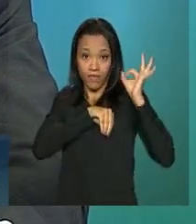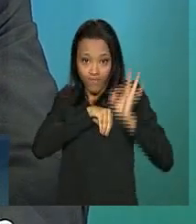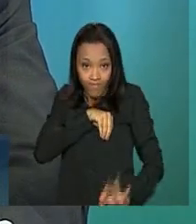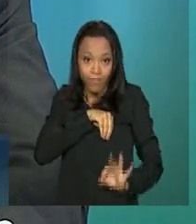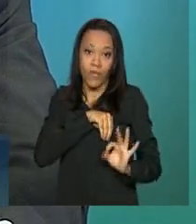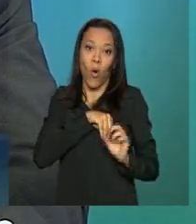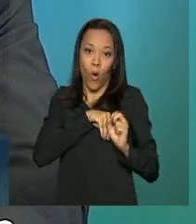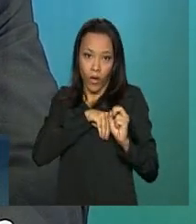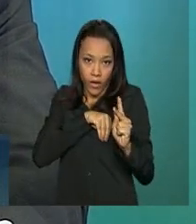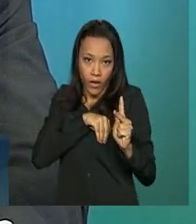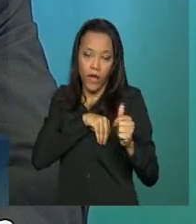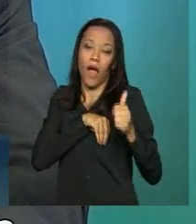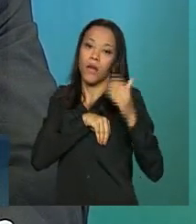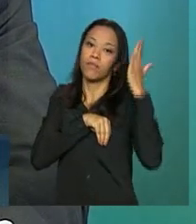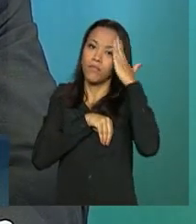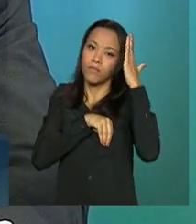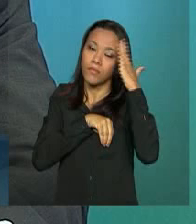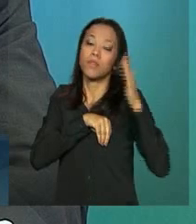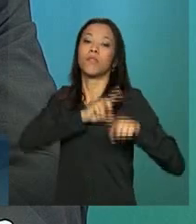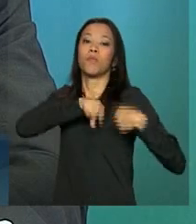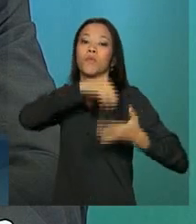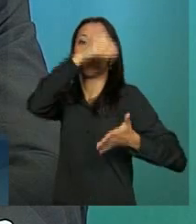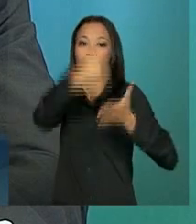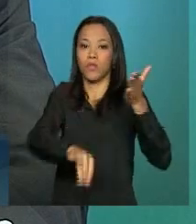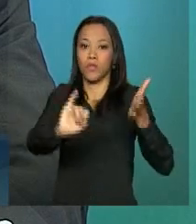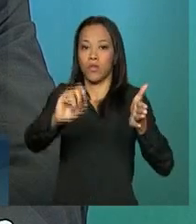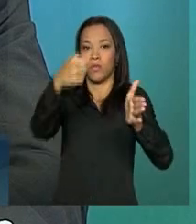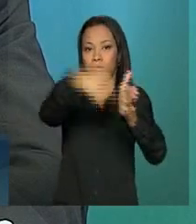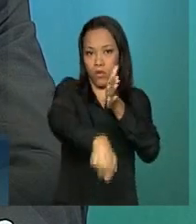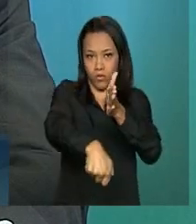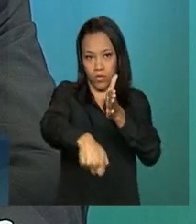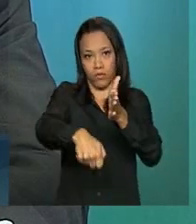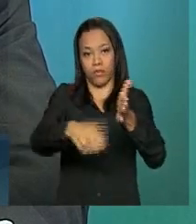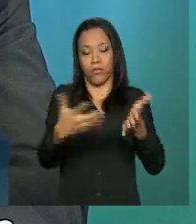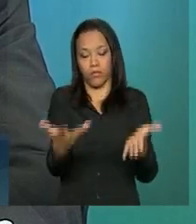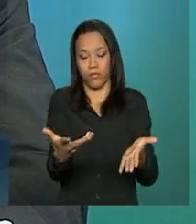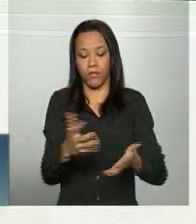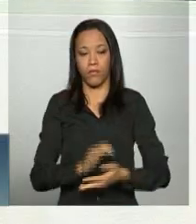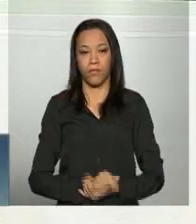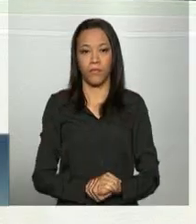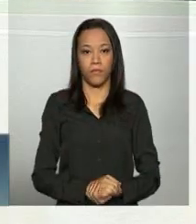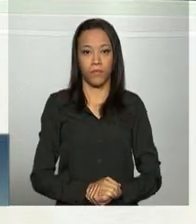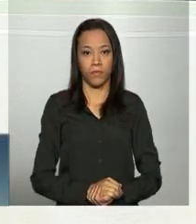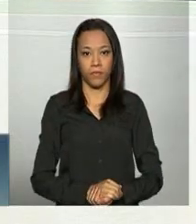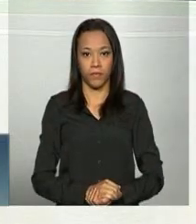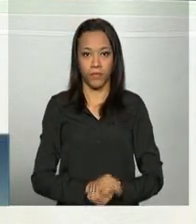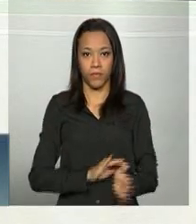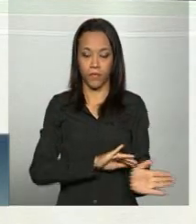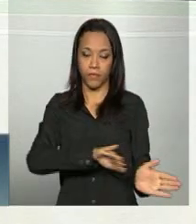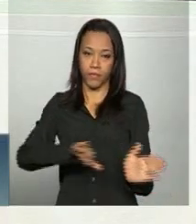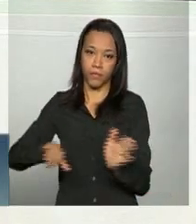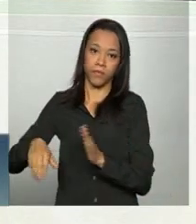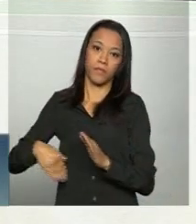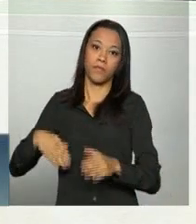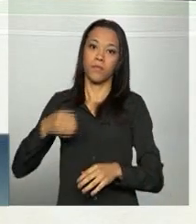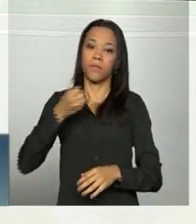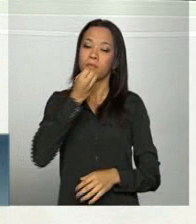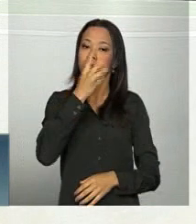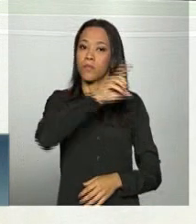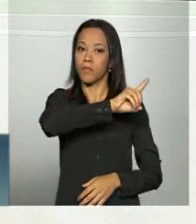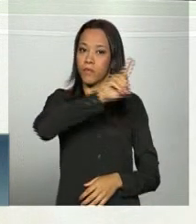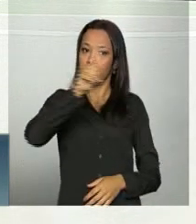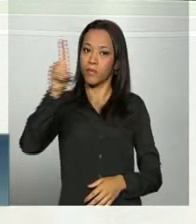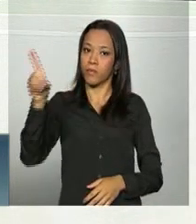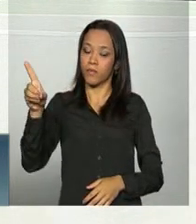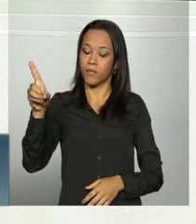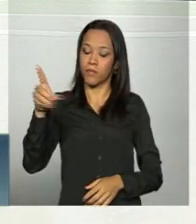saber exatamente... quando que isso teria repercussões fiscais? Bom dia, Luciana. Me